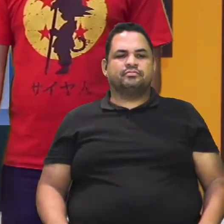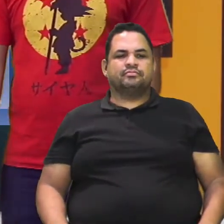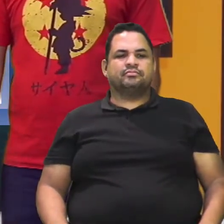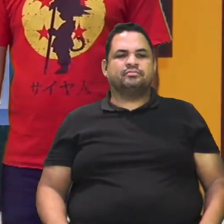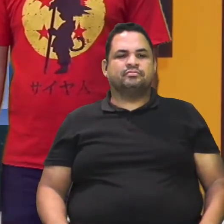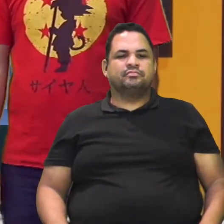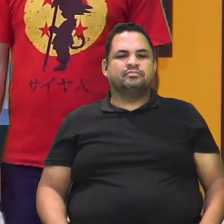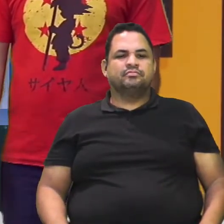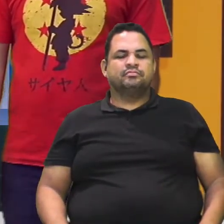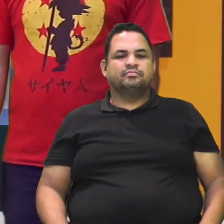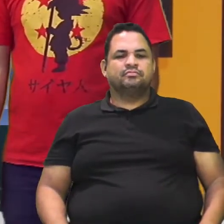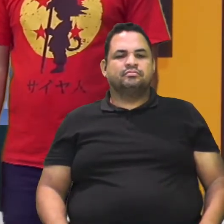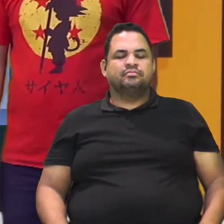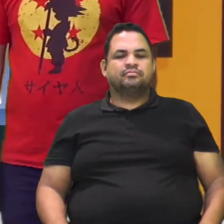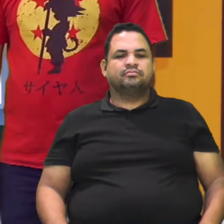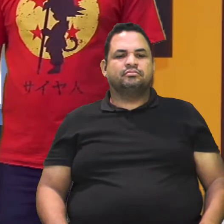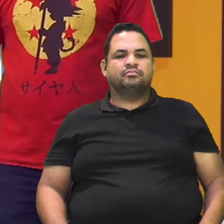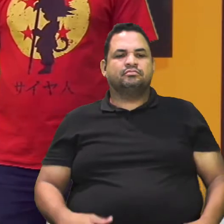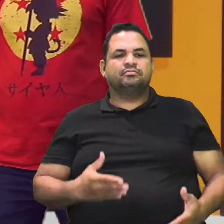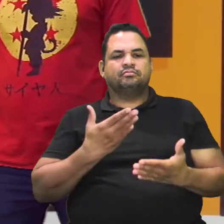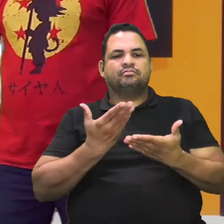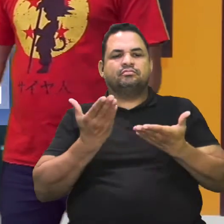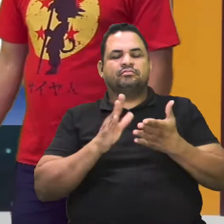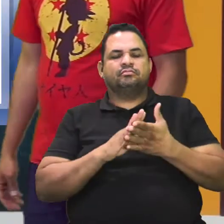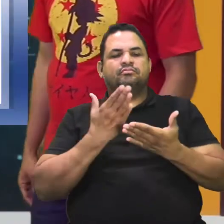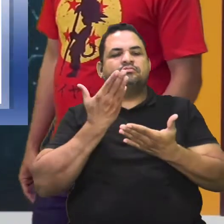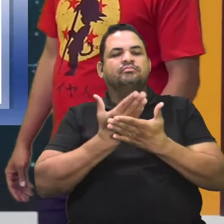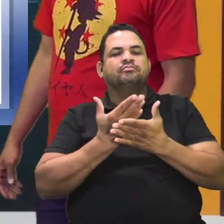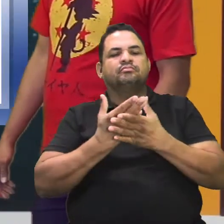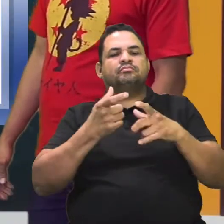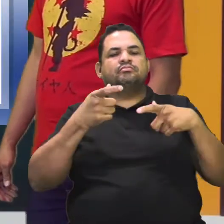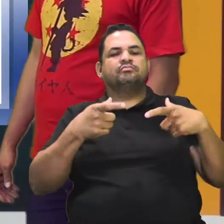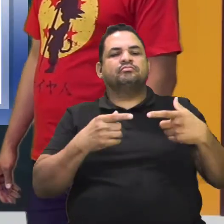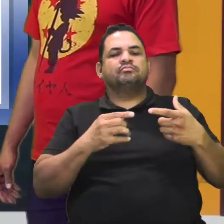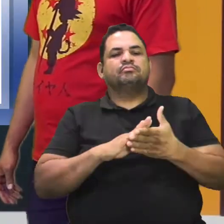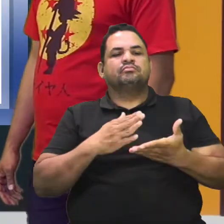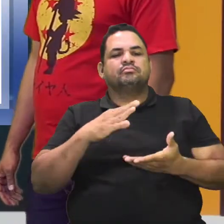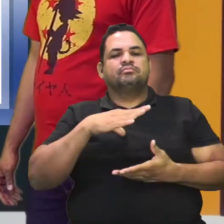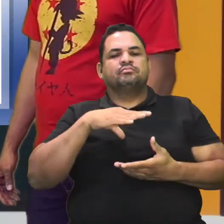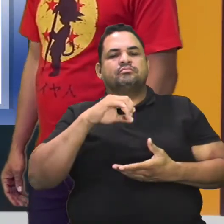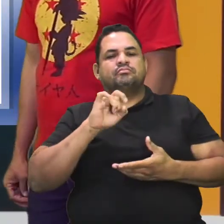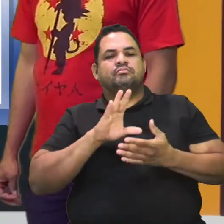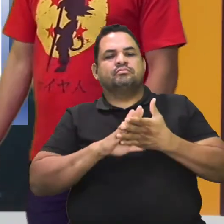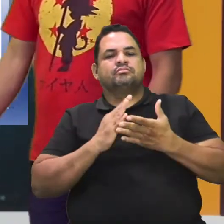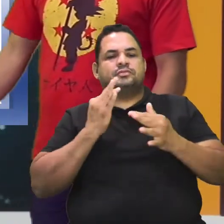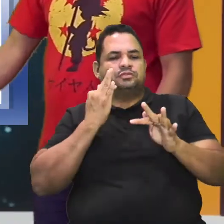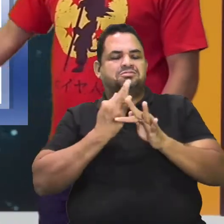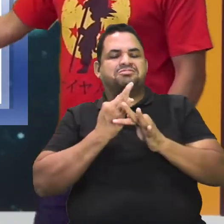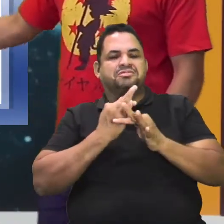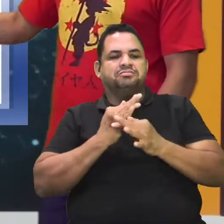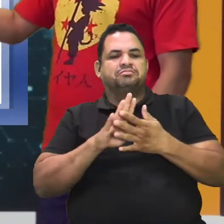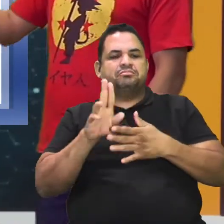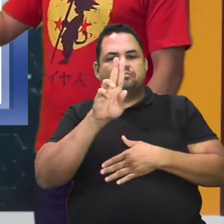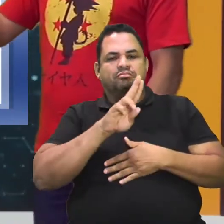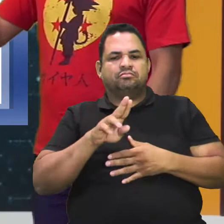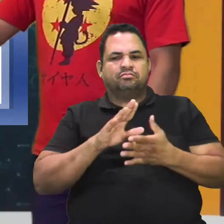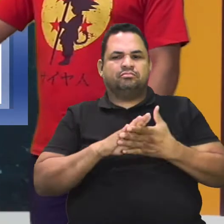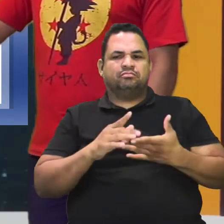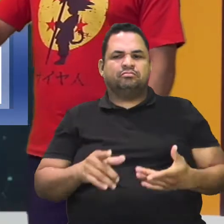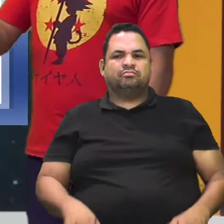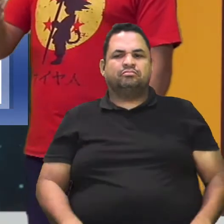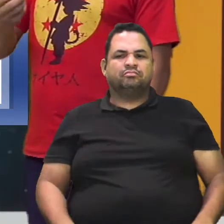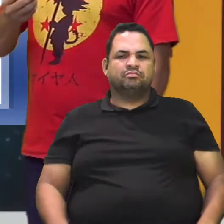assim, a elipse. E aí a gente também vai estudar, né? Onde a elipse, né? Temos a elipse muito na física, né? Sim, sim. Não, tem